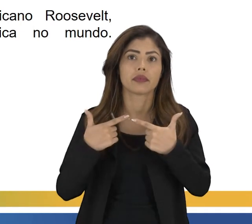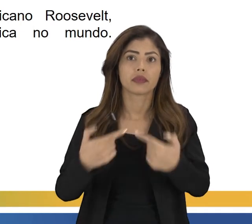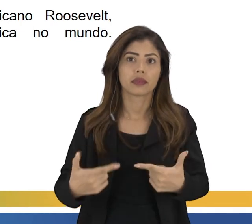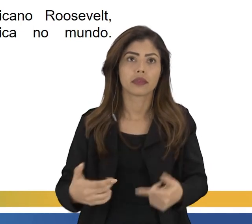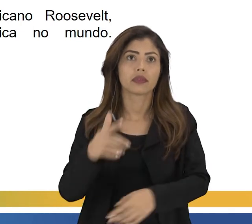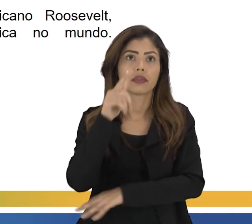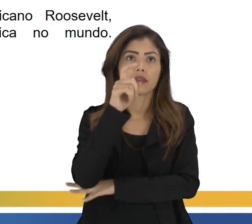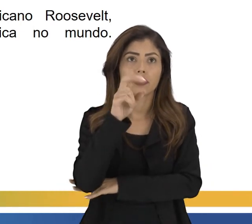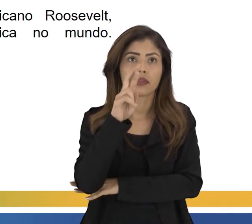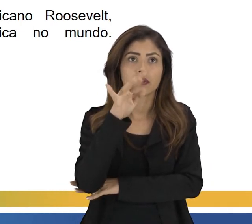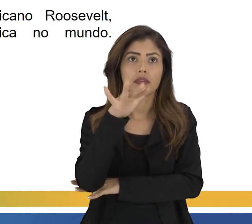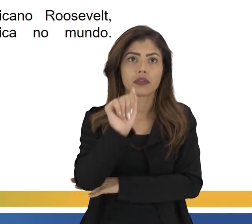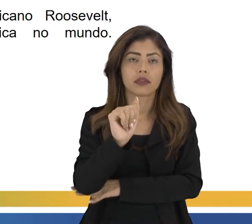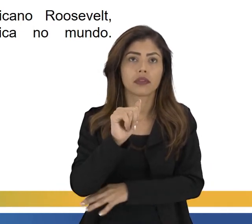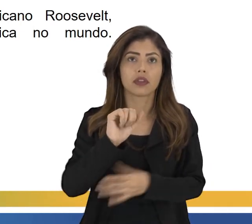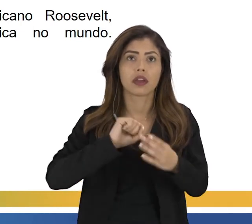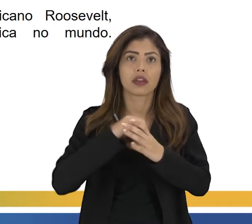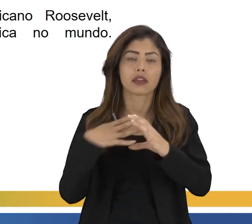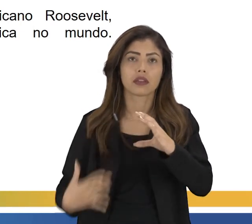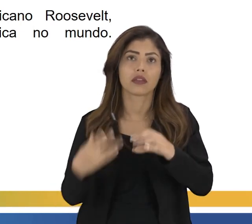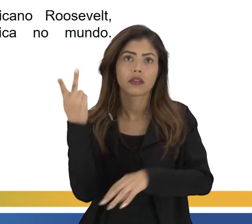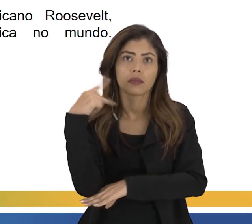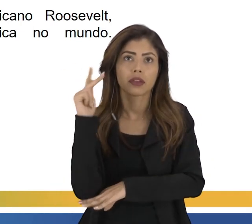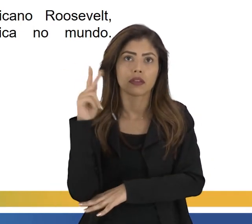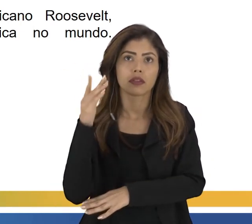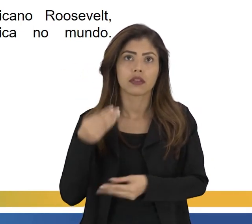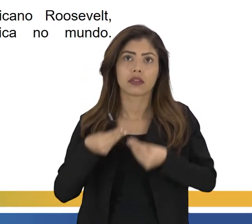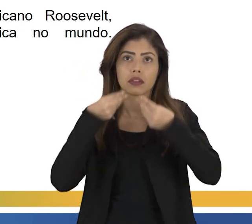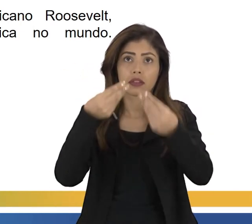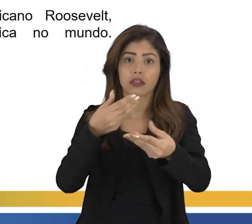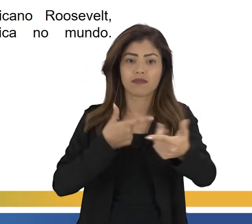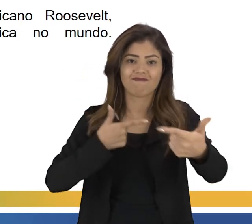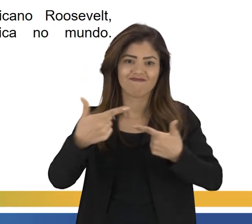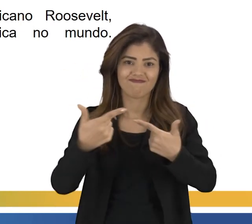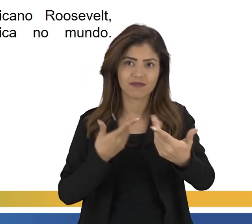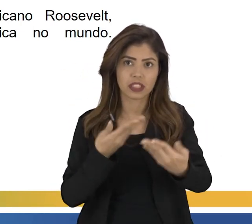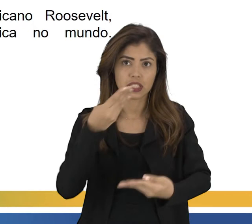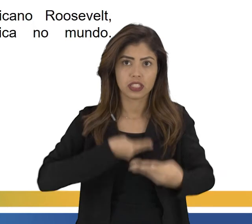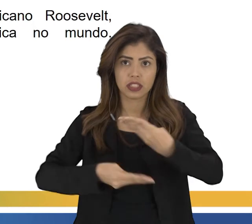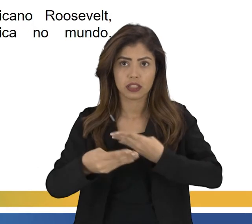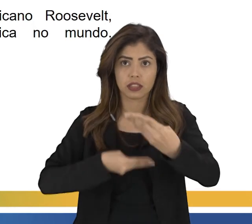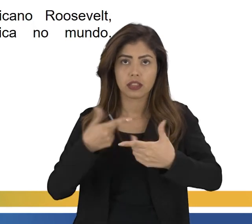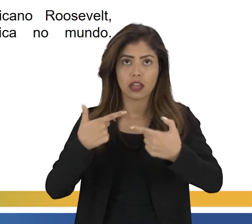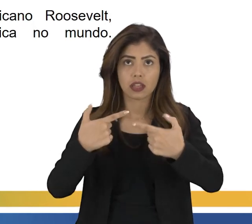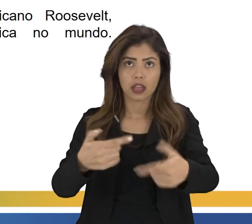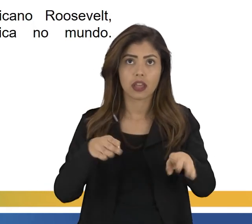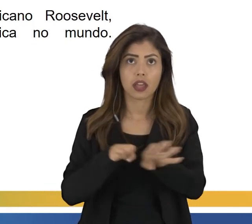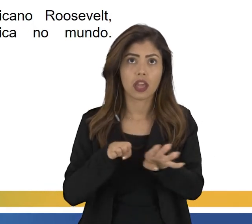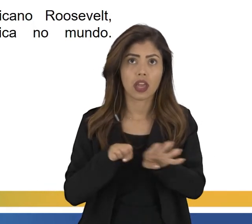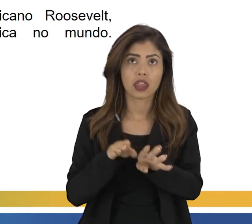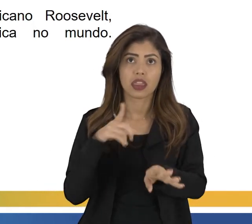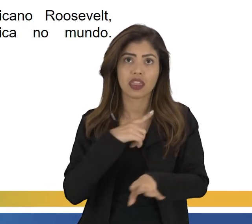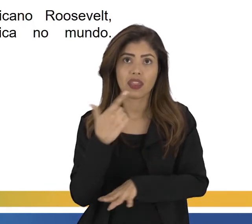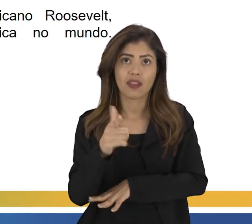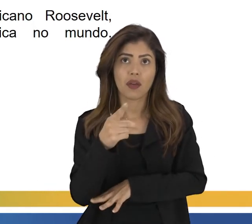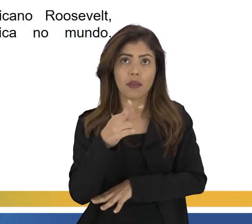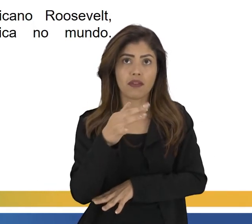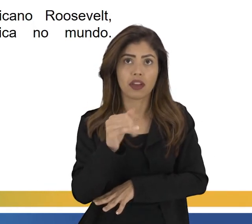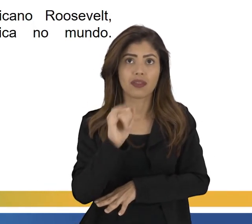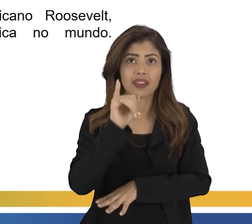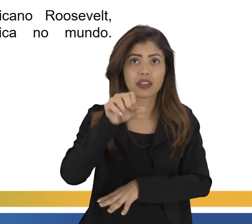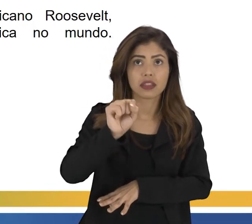guerra fria, que caracterizou o período de entreguerras, provocando insegurança e crises